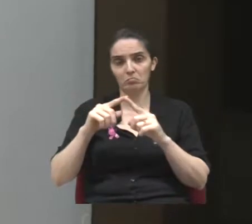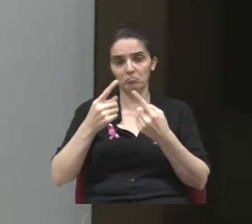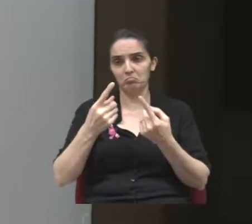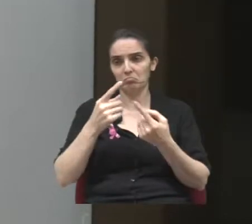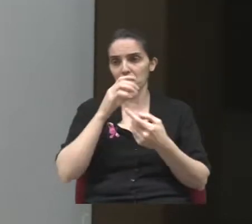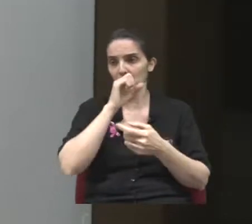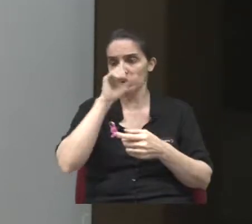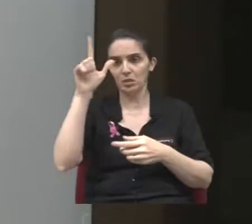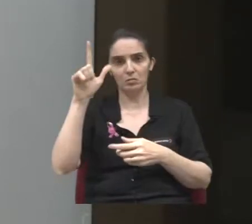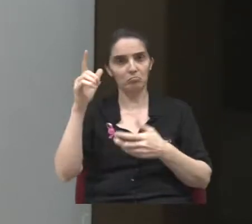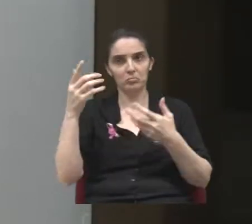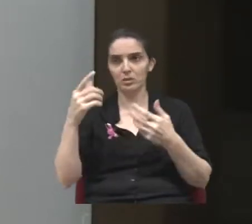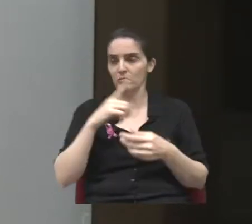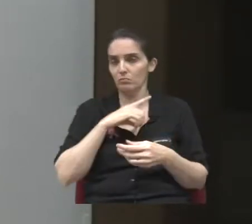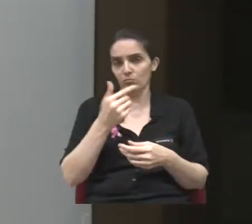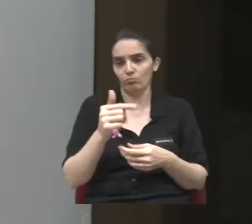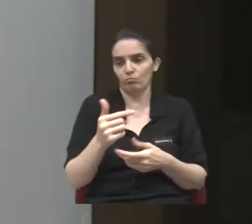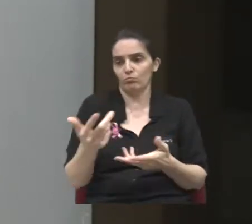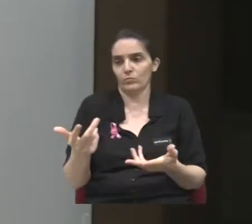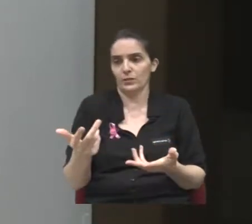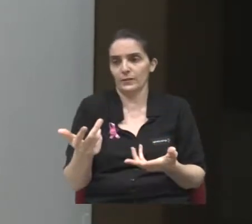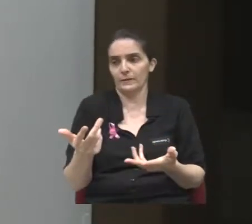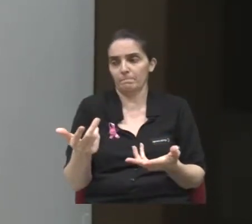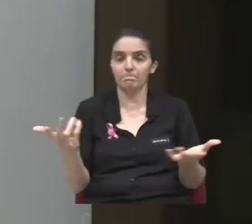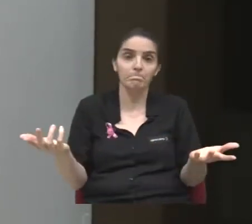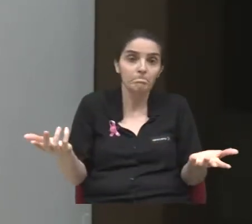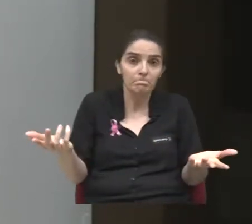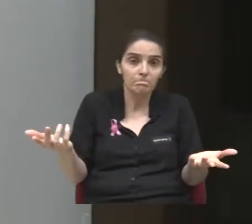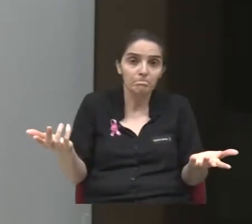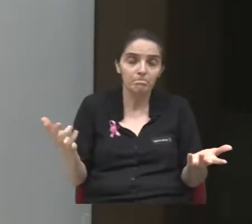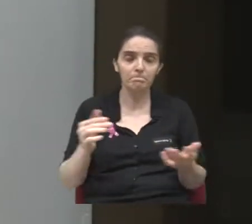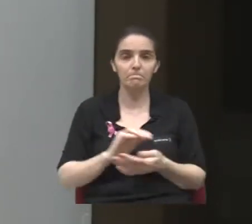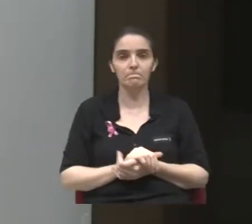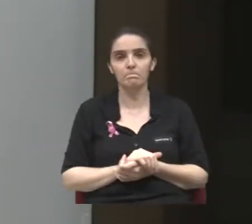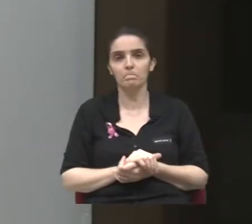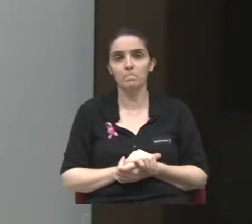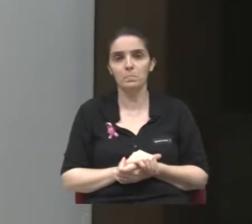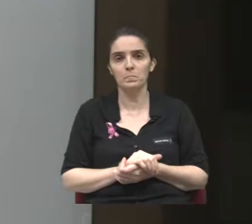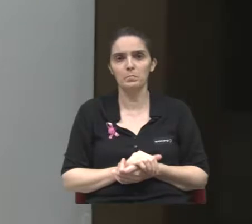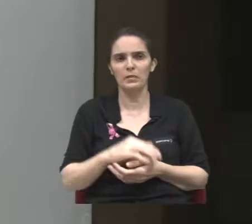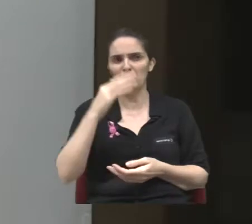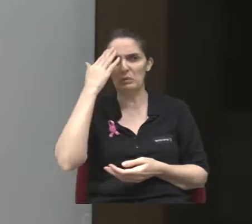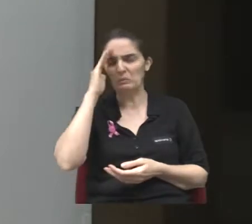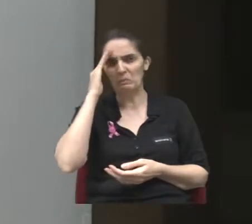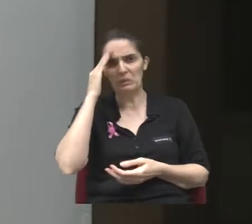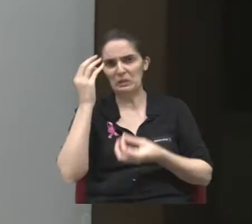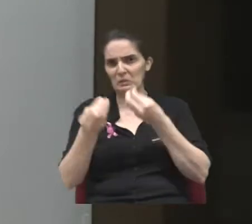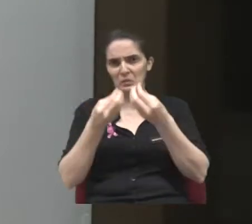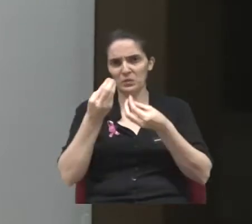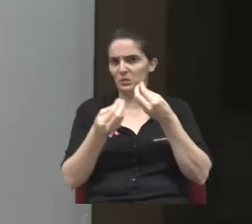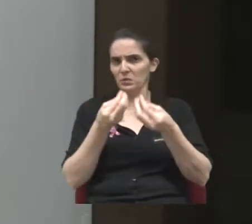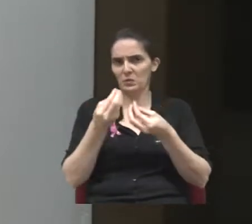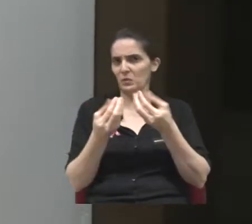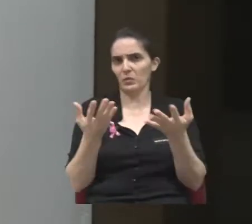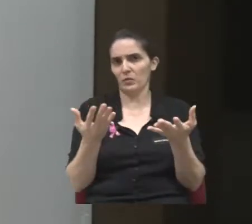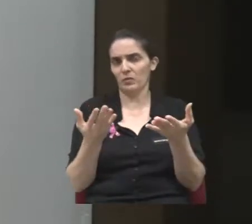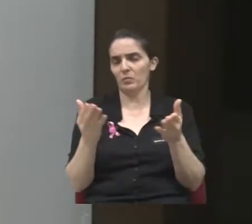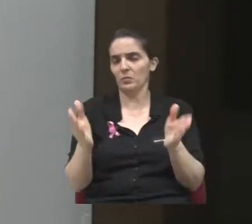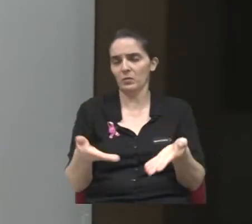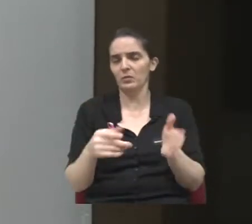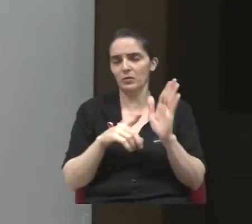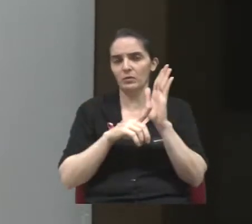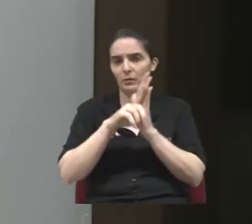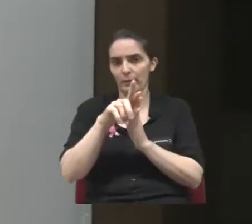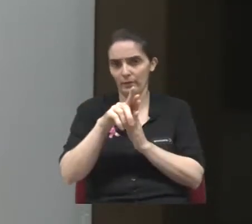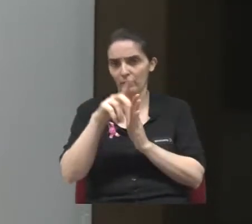agraciada, e vem este, mas que não entendi ainda como vai funcionar, então aqui peço algumas